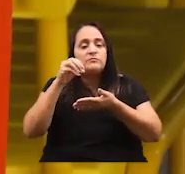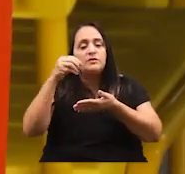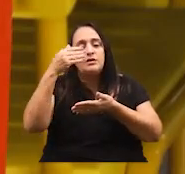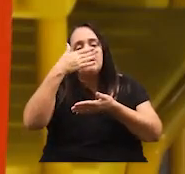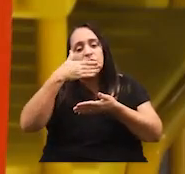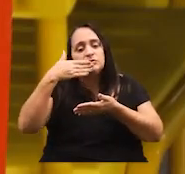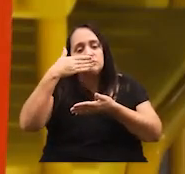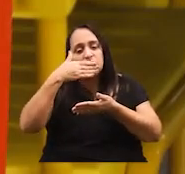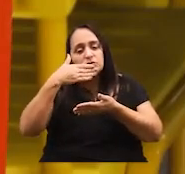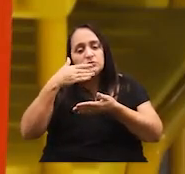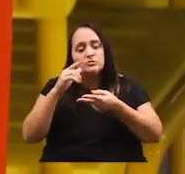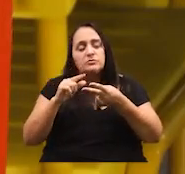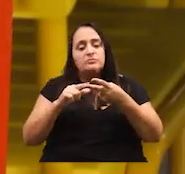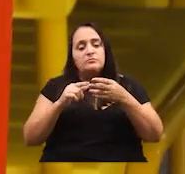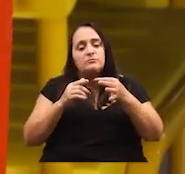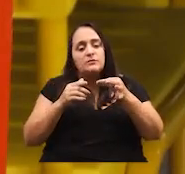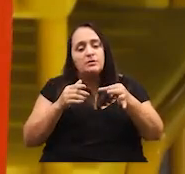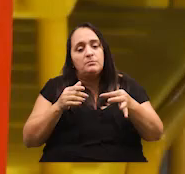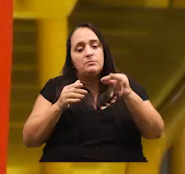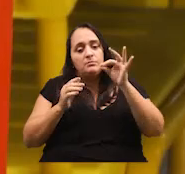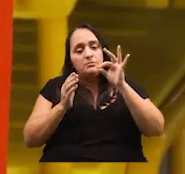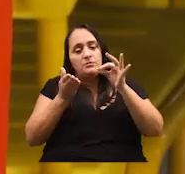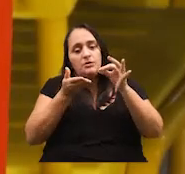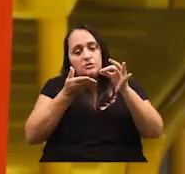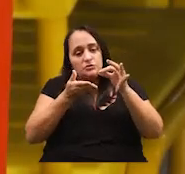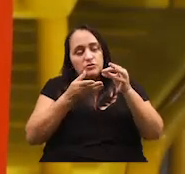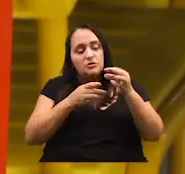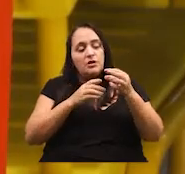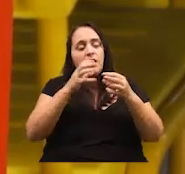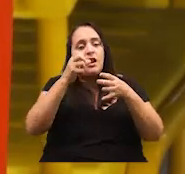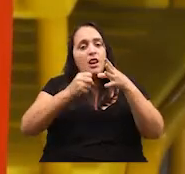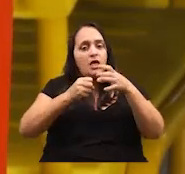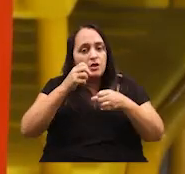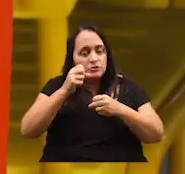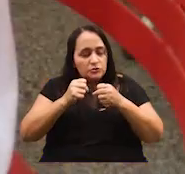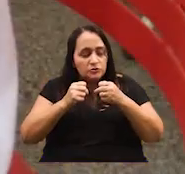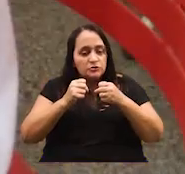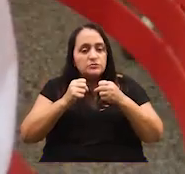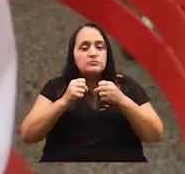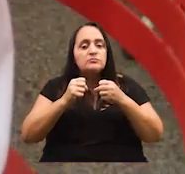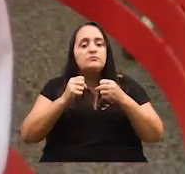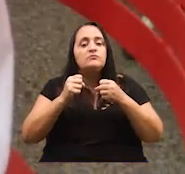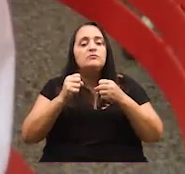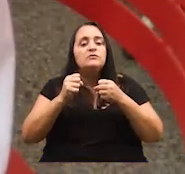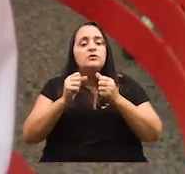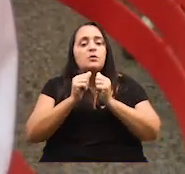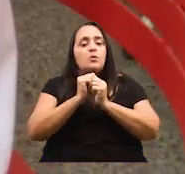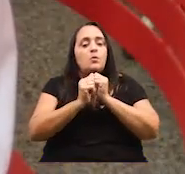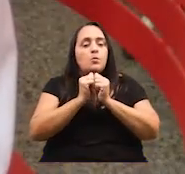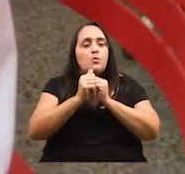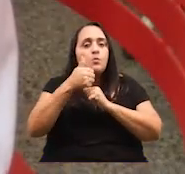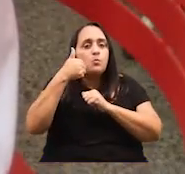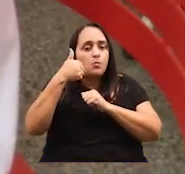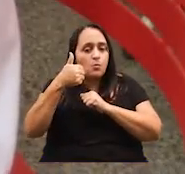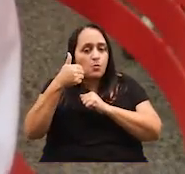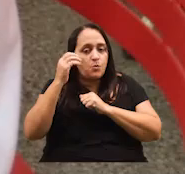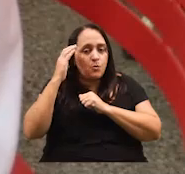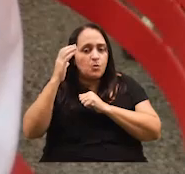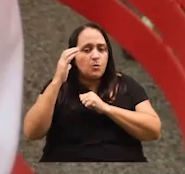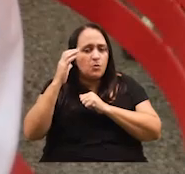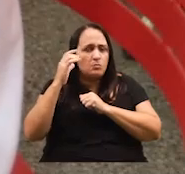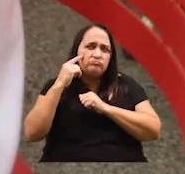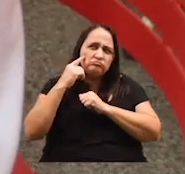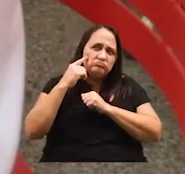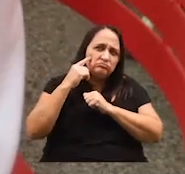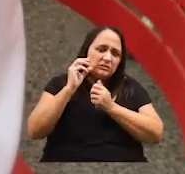meia xícara de leite, cravo vulcano e mistura. Pronto. Tá faltando